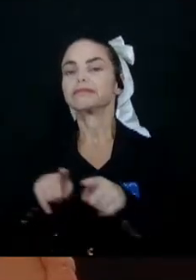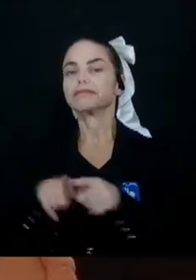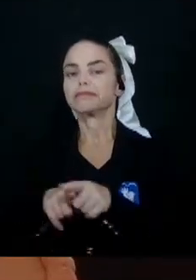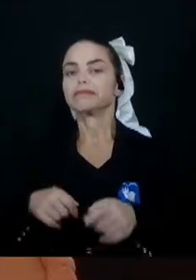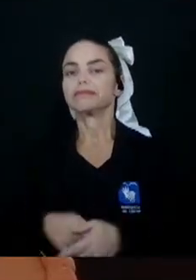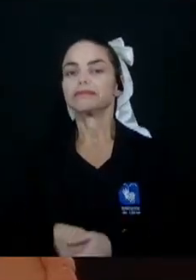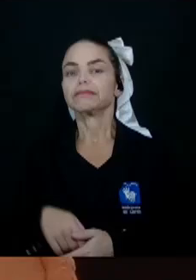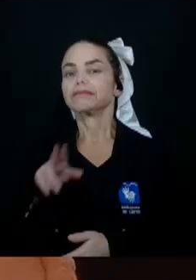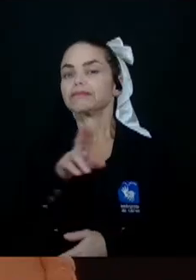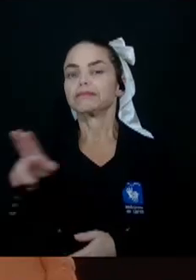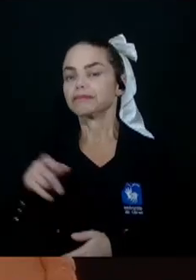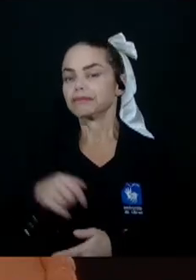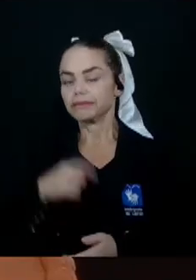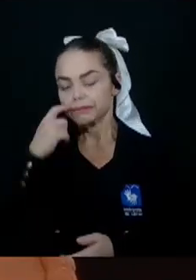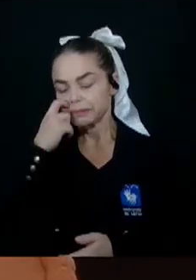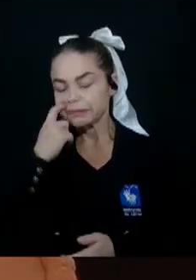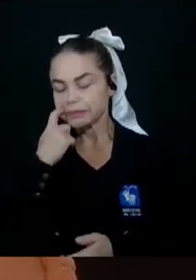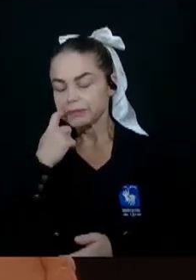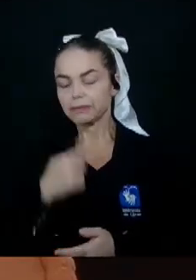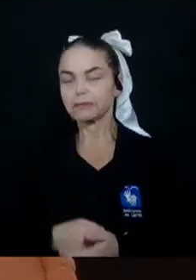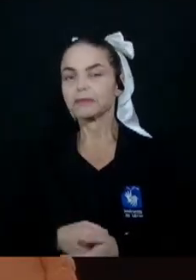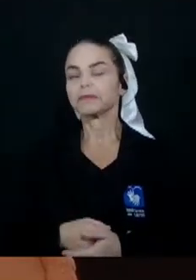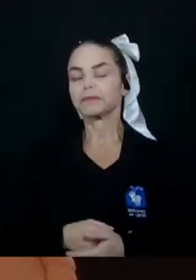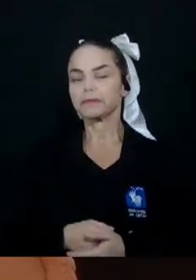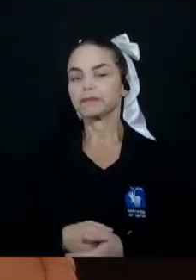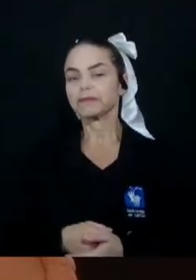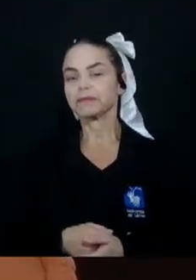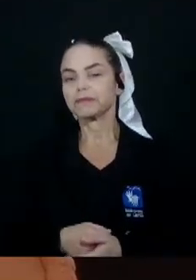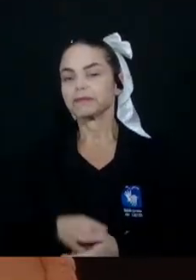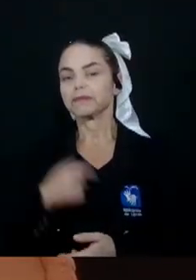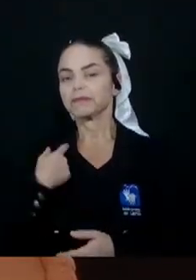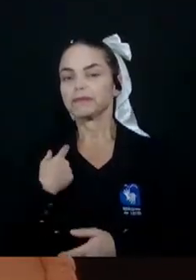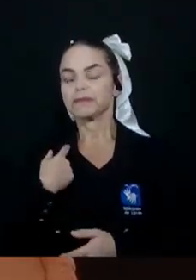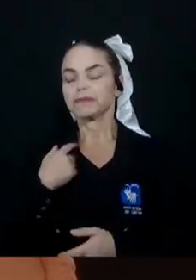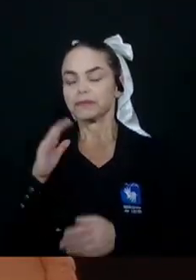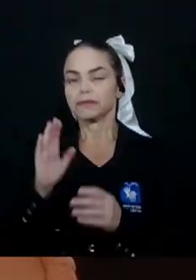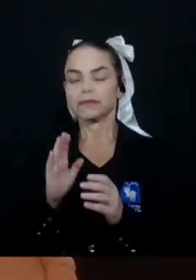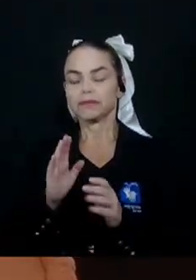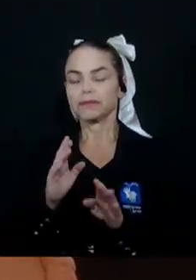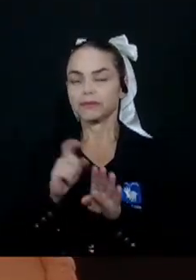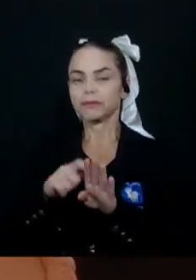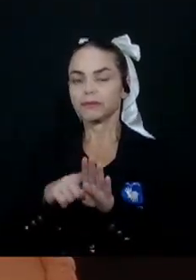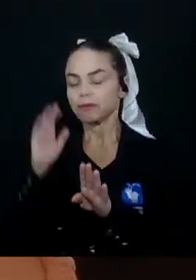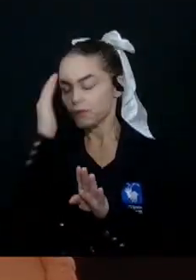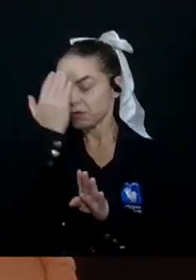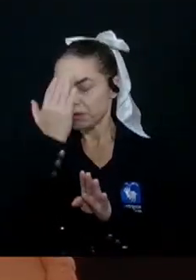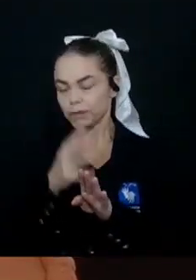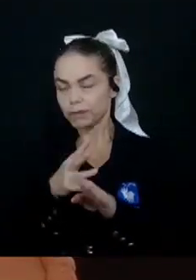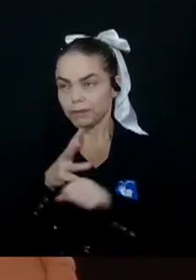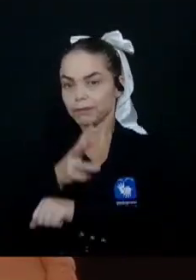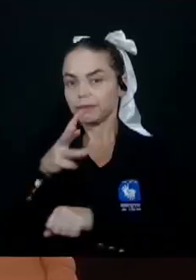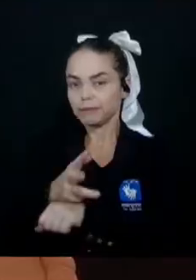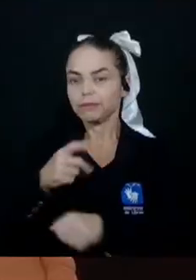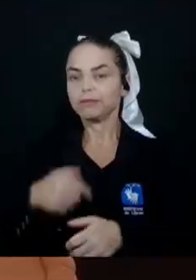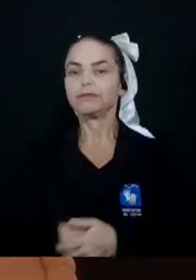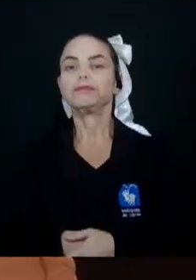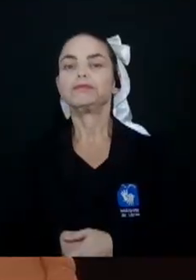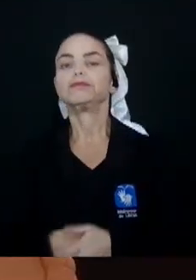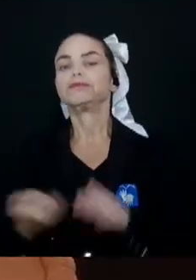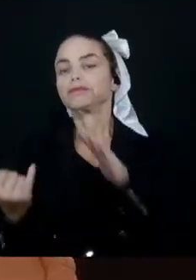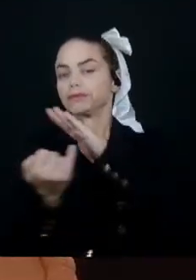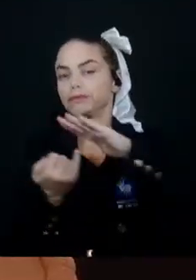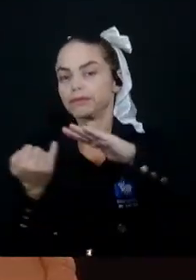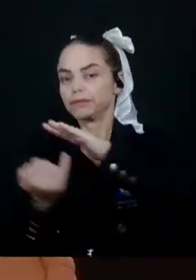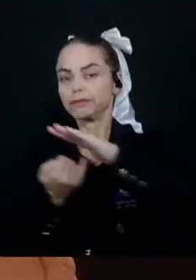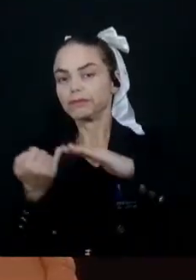remetente. Porque vem como uma máscara ali ou no WhatsApp, dizendo que é a instituição, ou no e-mail.